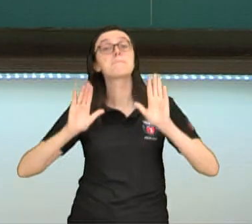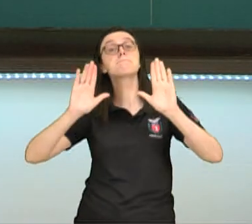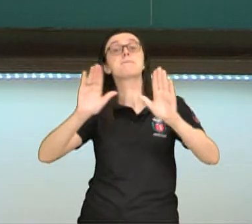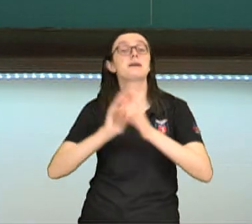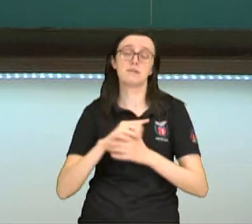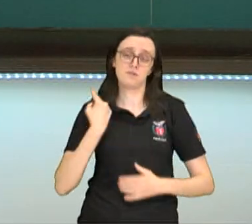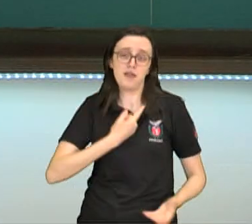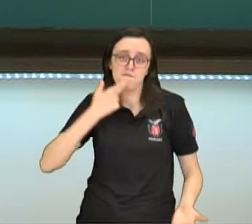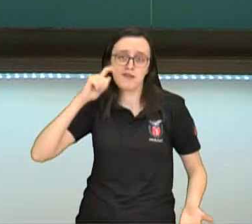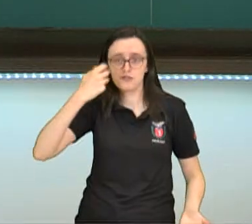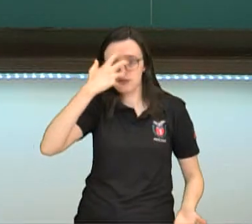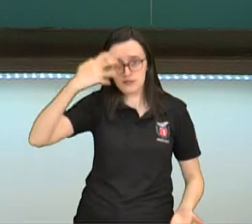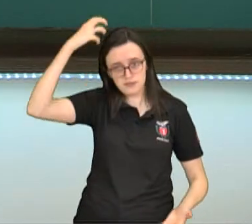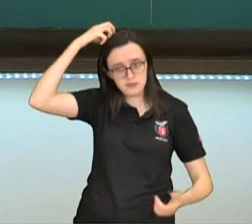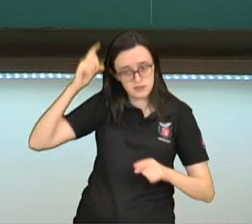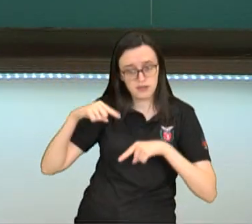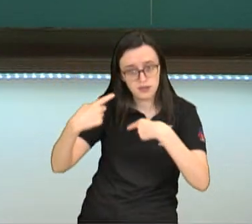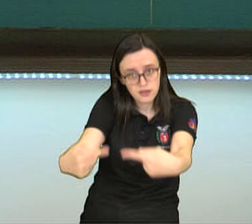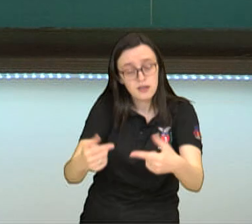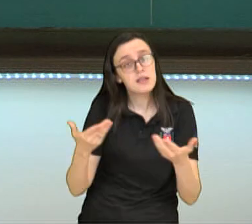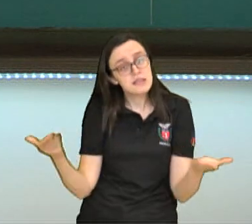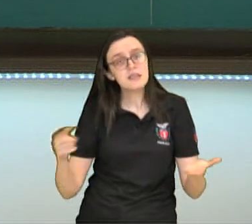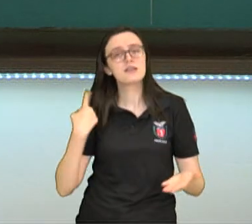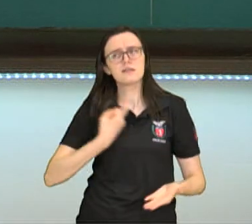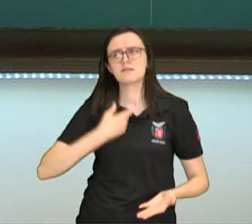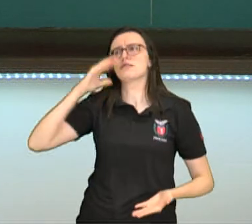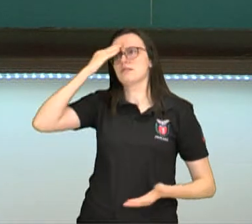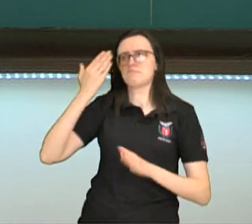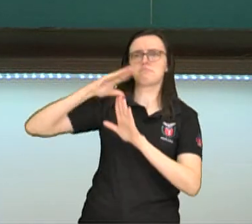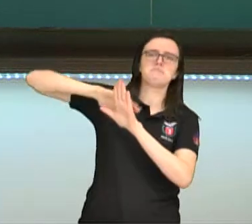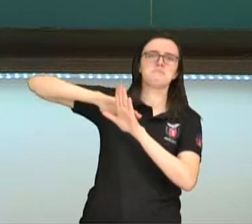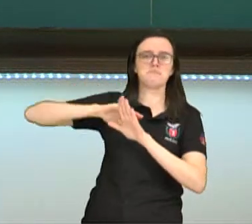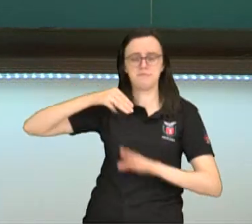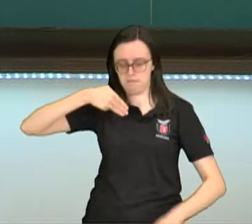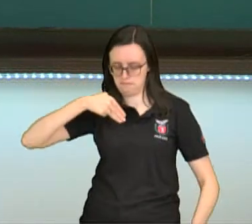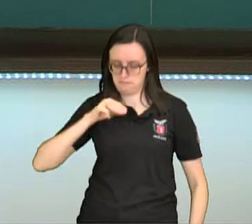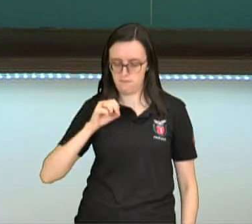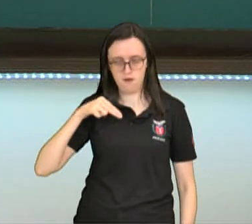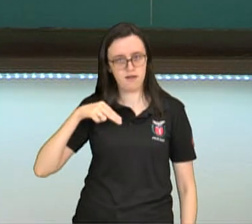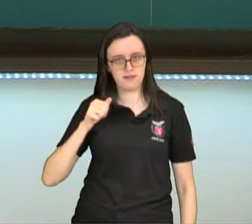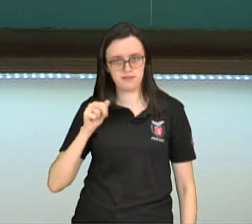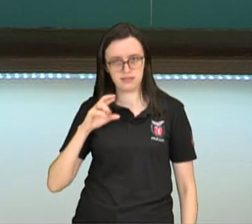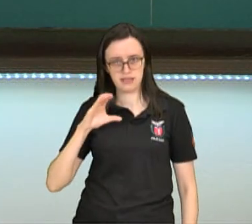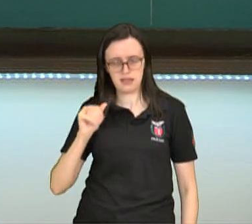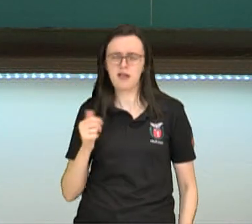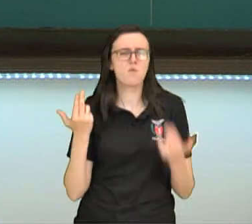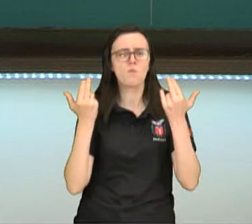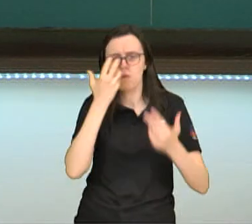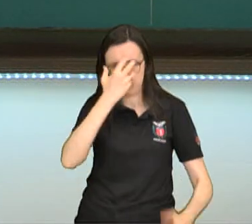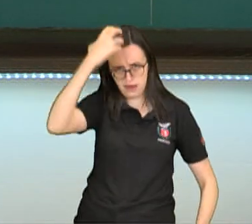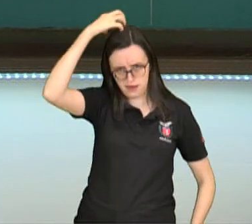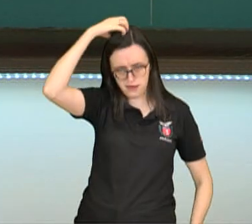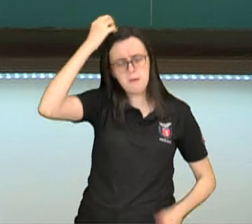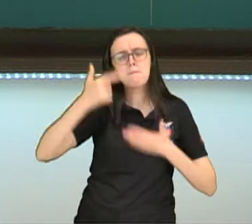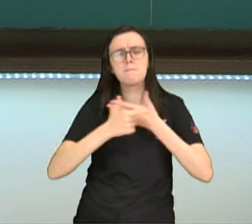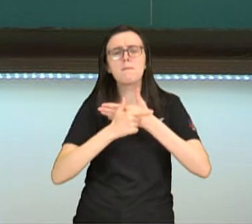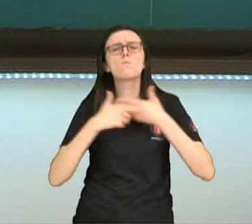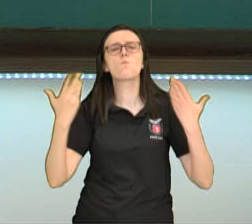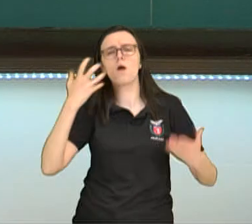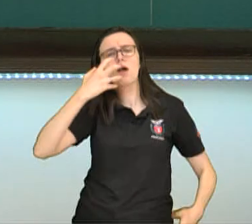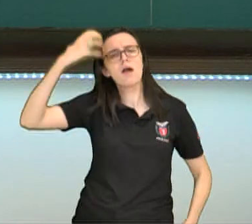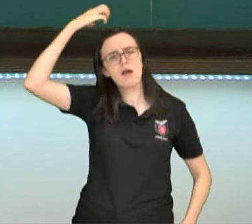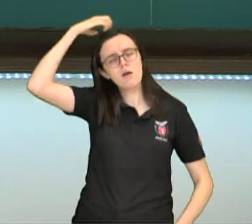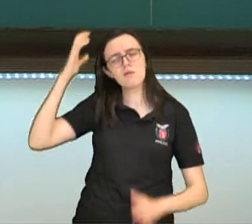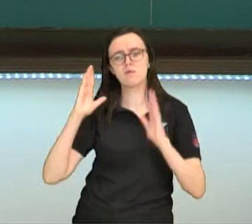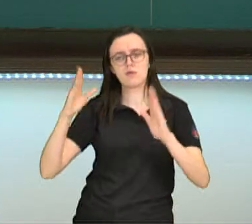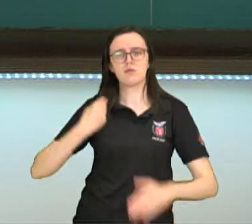Porém, a gente está falando de uma monarquia, então subentende-se que há um monarca, um rei. Então vamos entender o papel do monarca